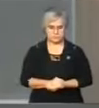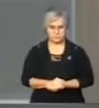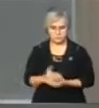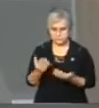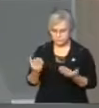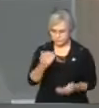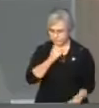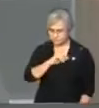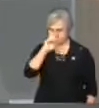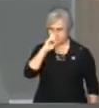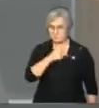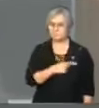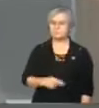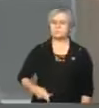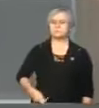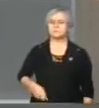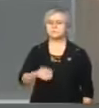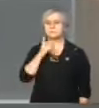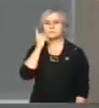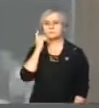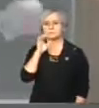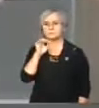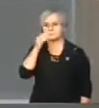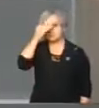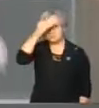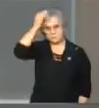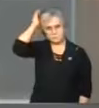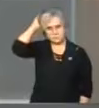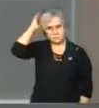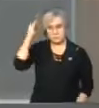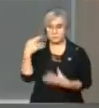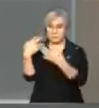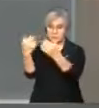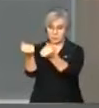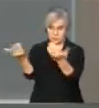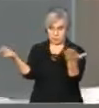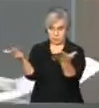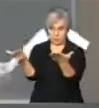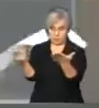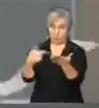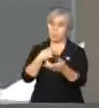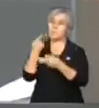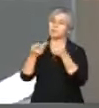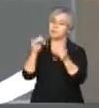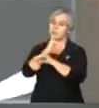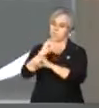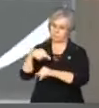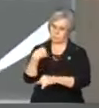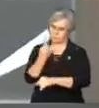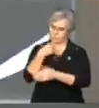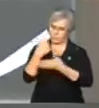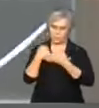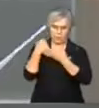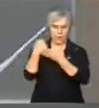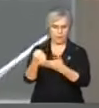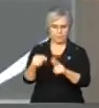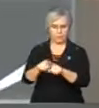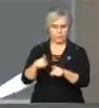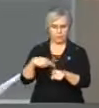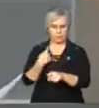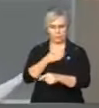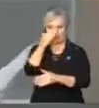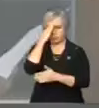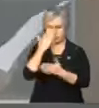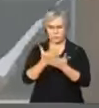senhor presidente, deputado Eduardo Cunha, receba aqui e volto a reafirmar o total apoio e a confiança